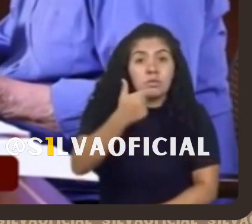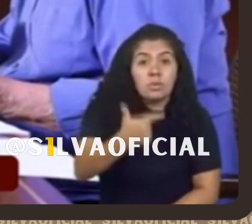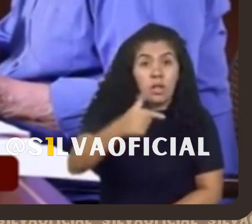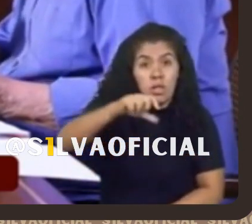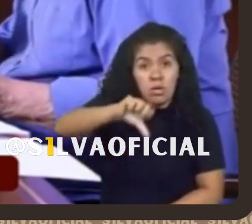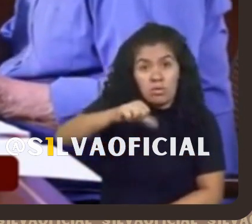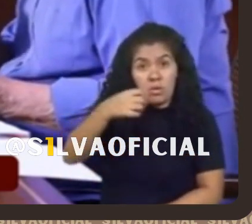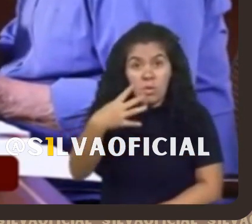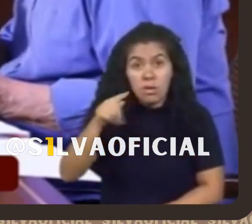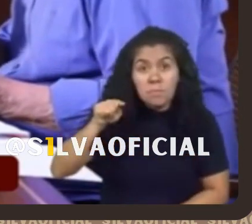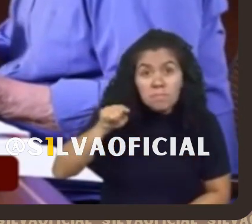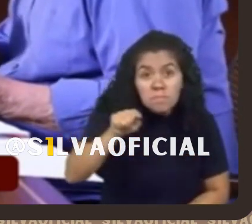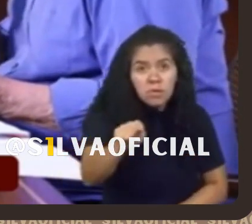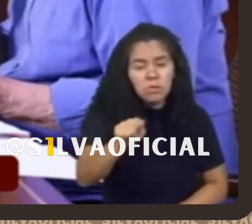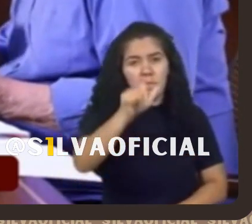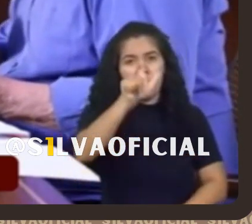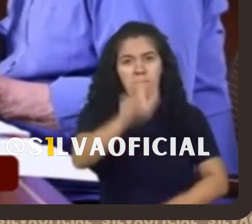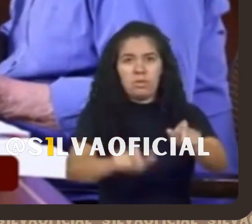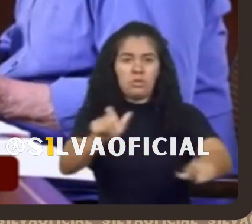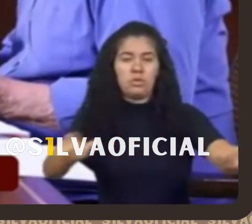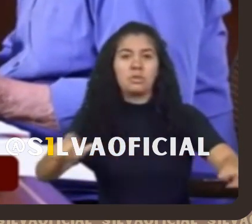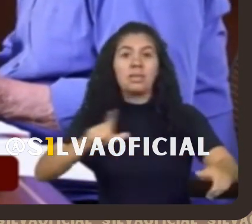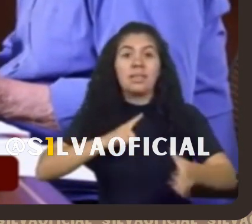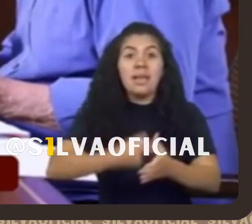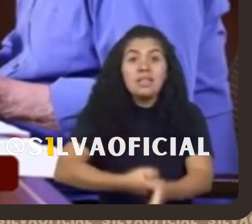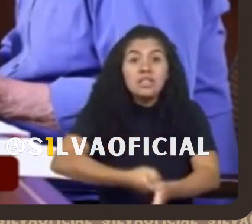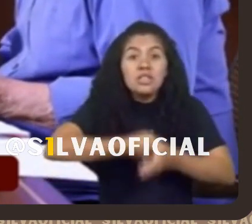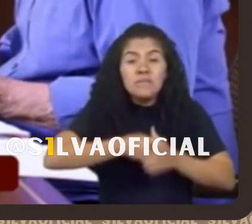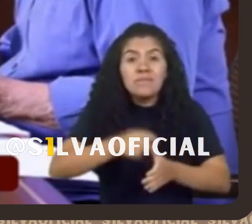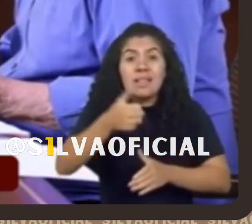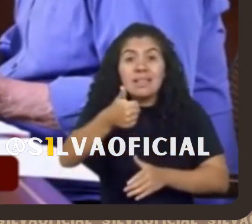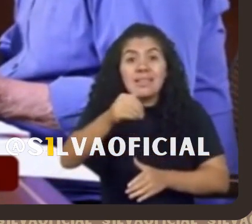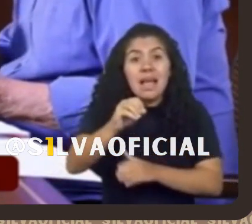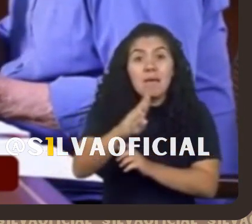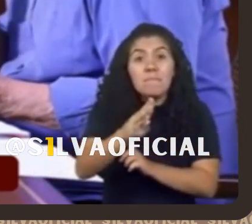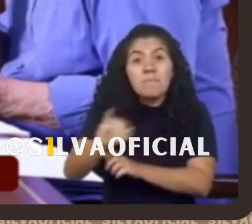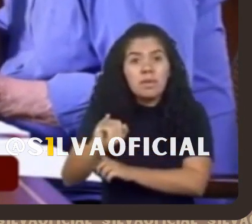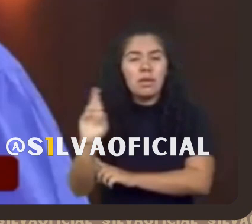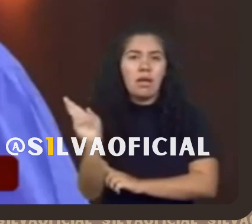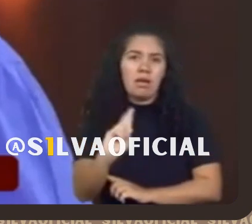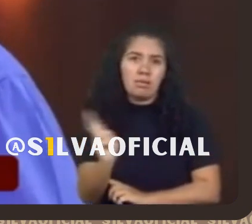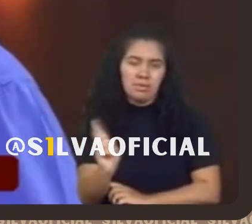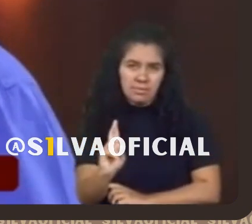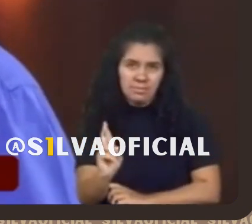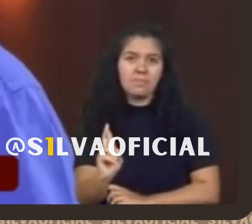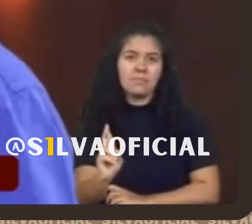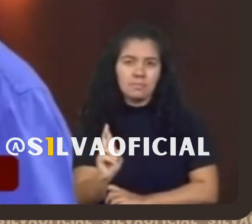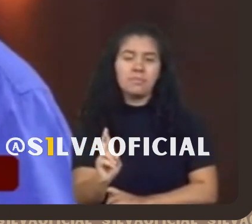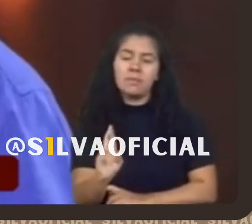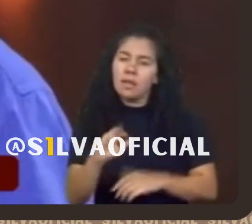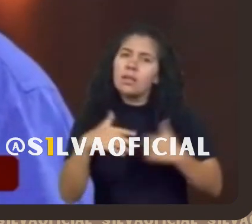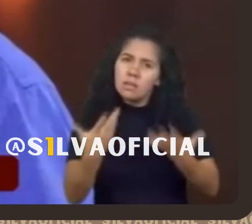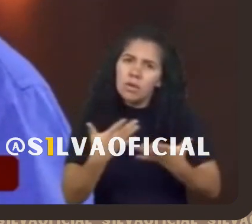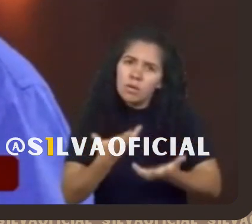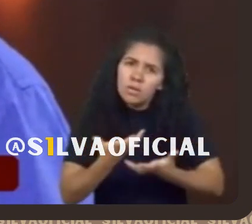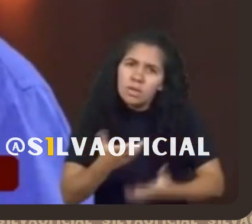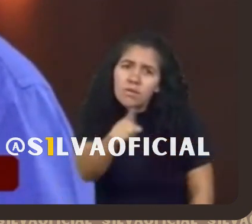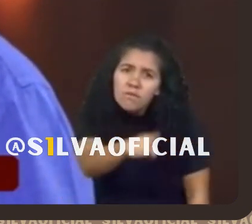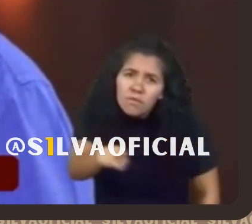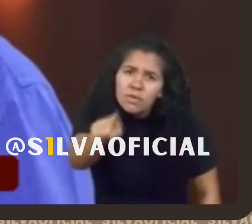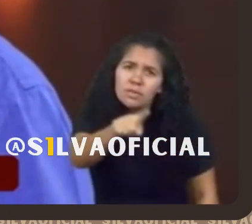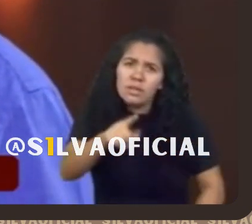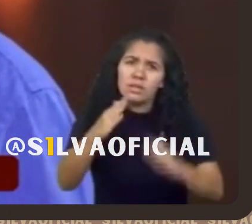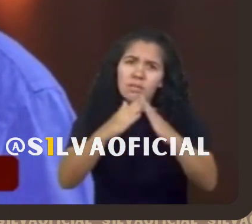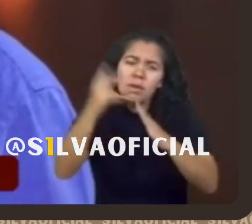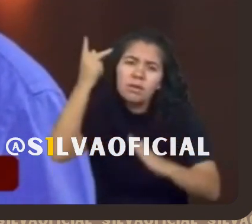pessoas com uma dívida de R bilhões deais Sabe eu queria que você em São Paulo procurasse o